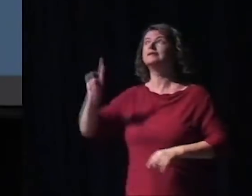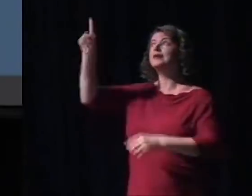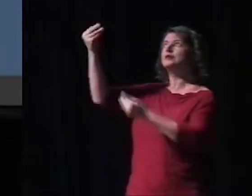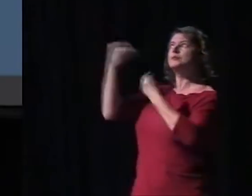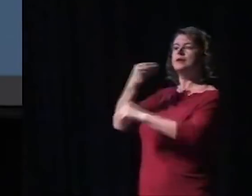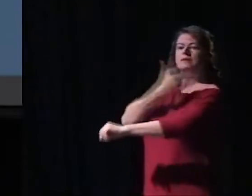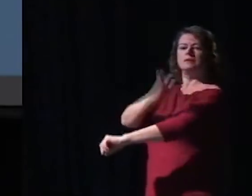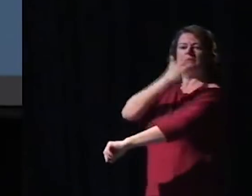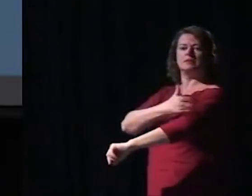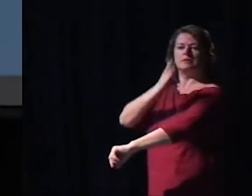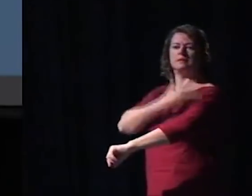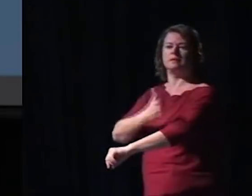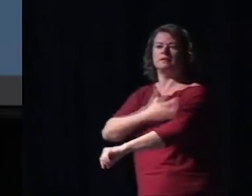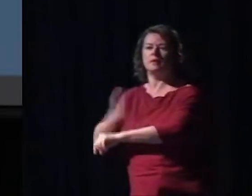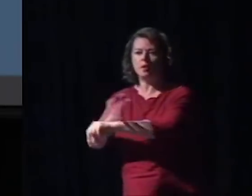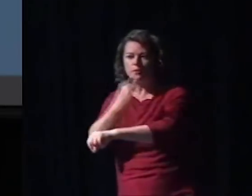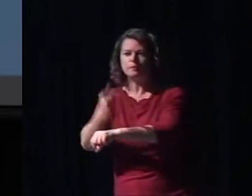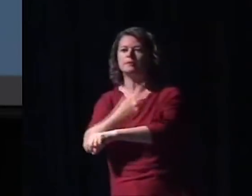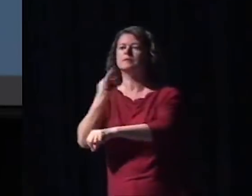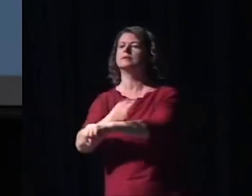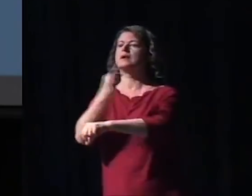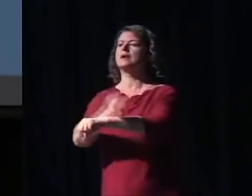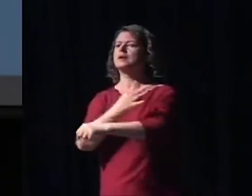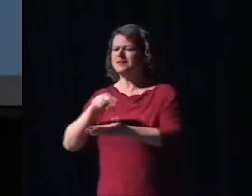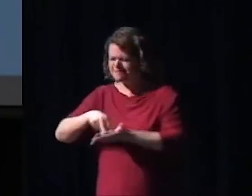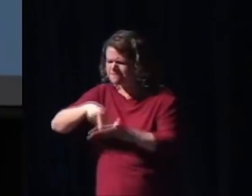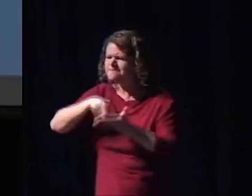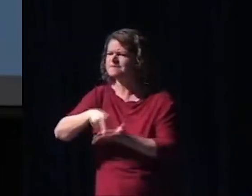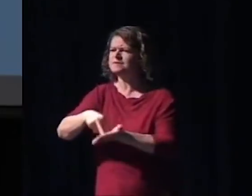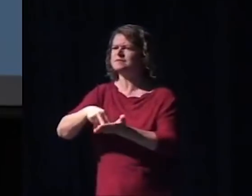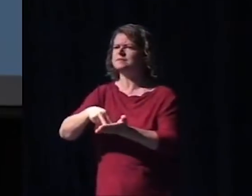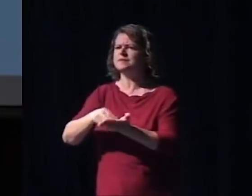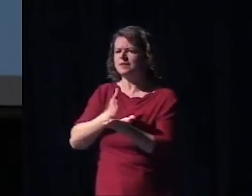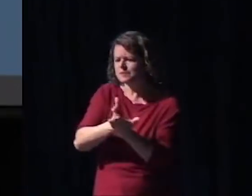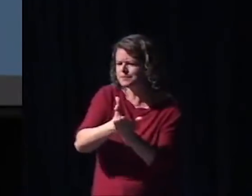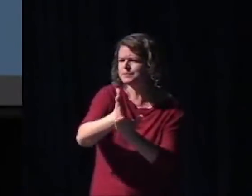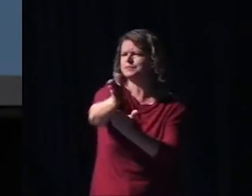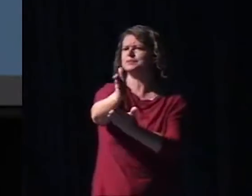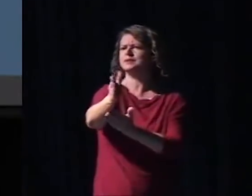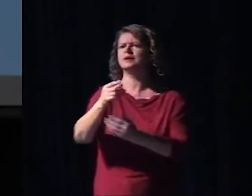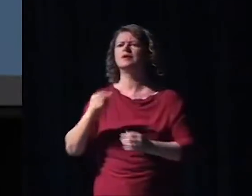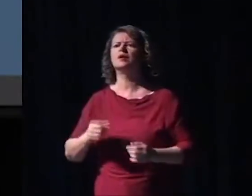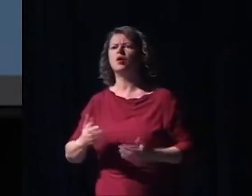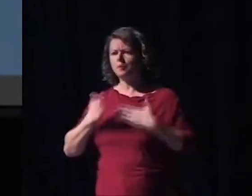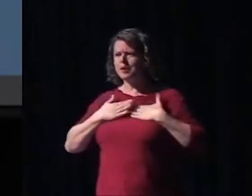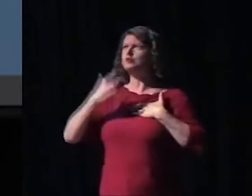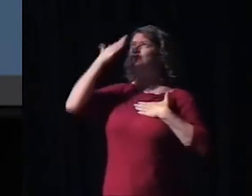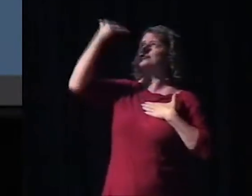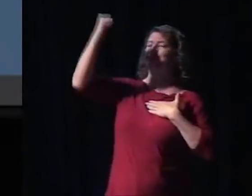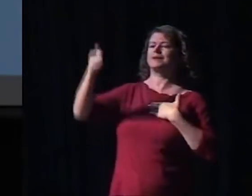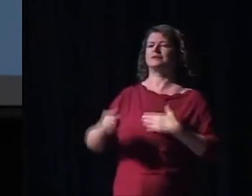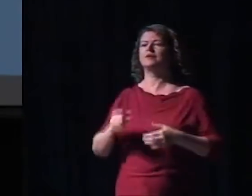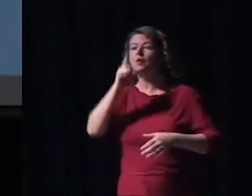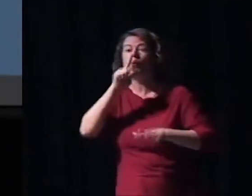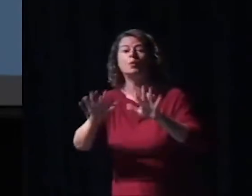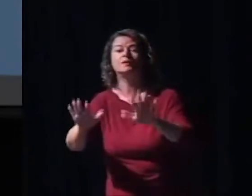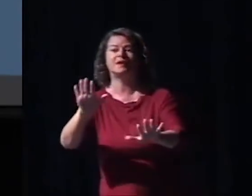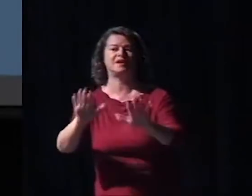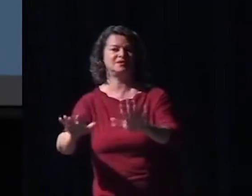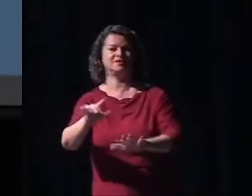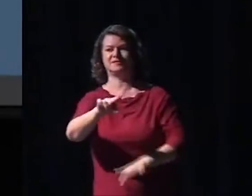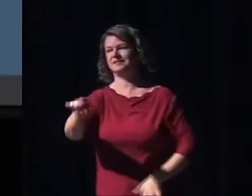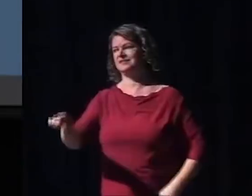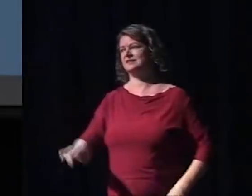na perseverança, para me manter firme diante daquilo que eu fui chamado para fazer. Cuidado, querido. Ah, porque